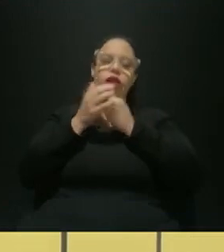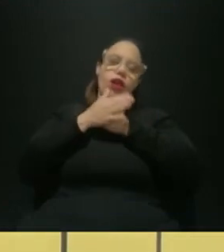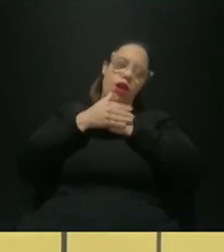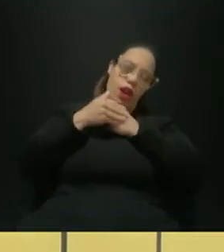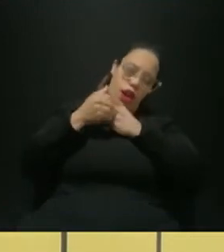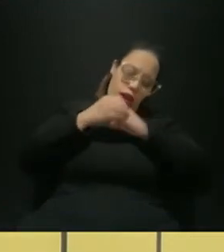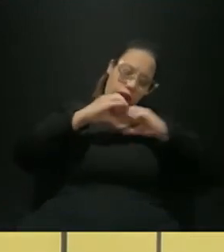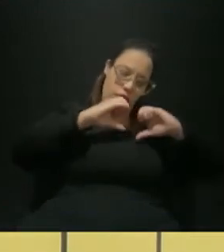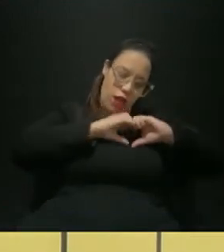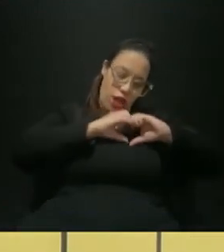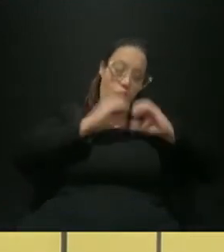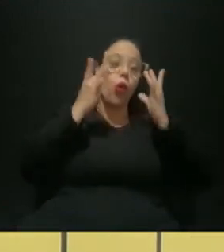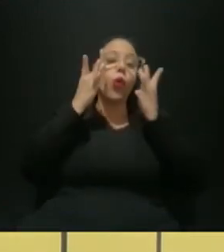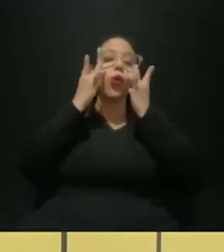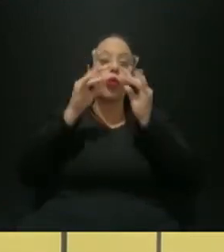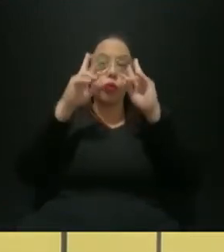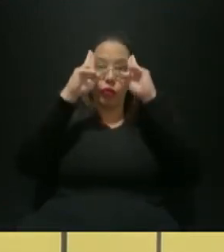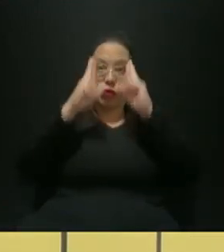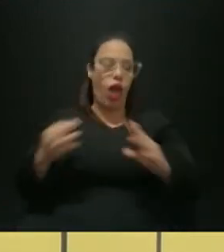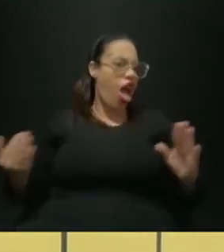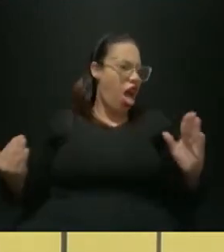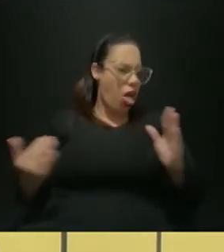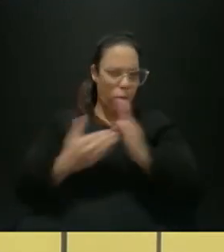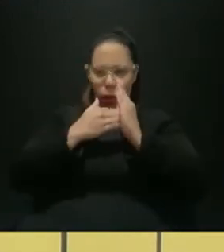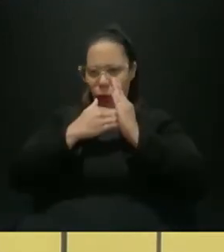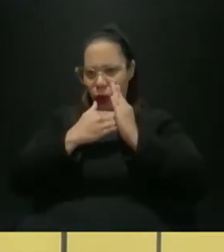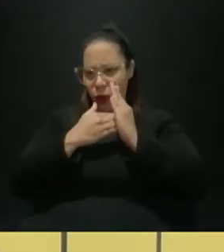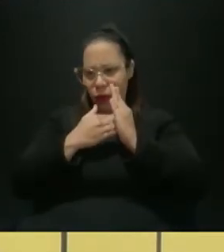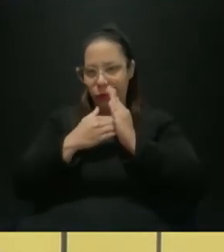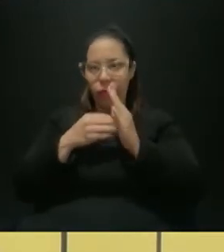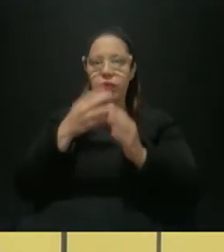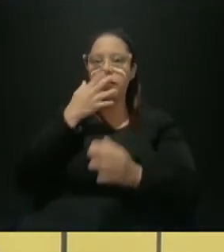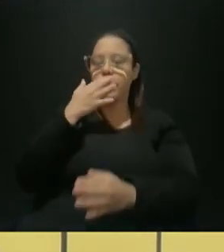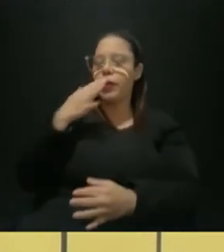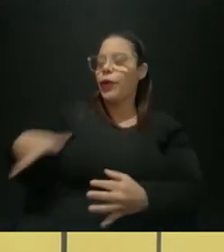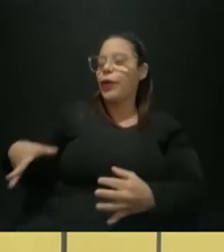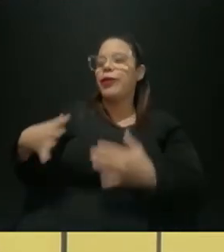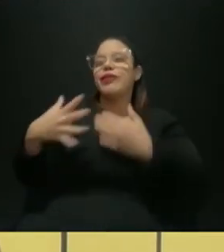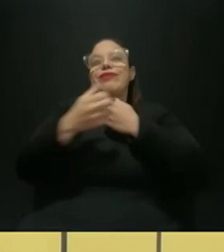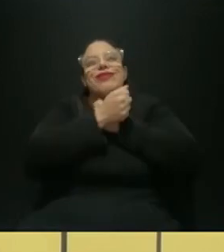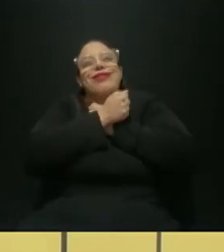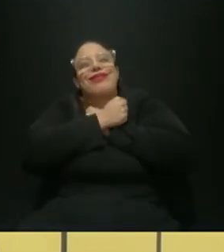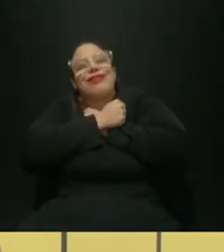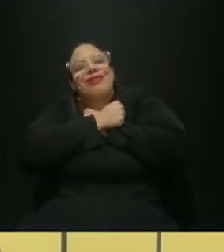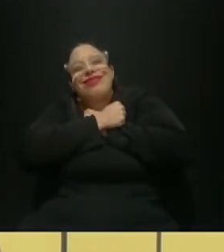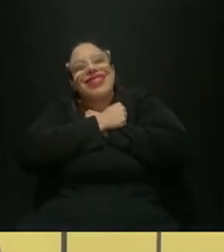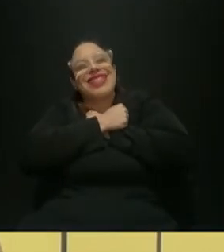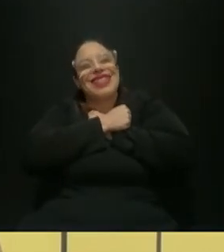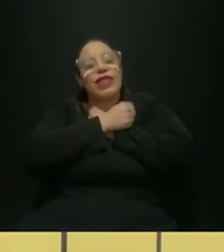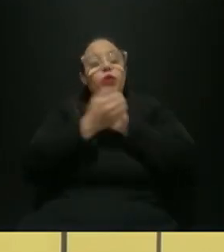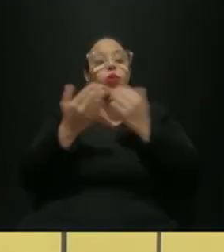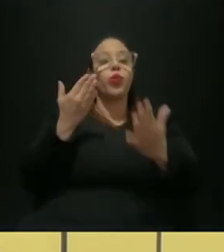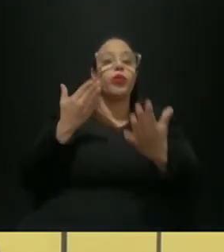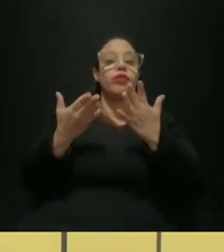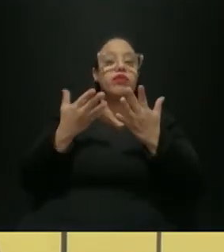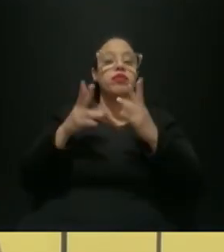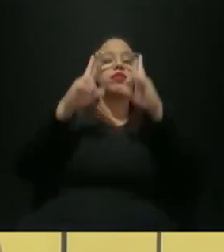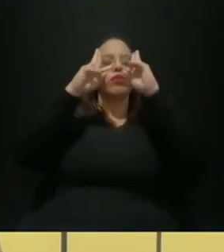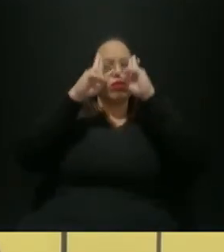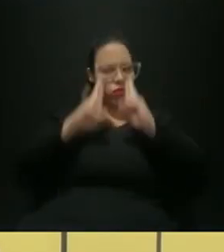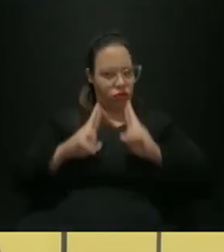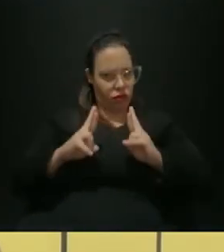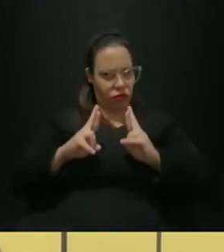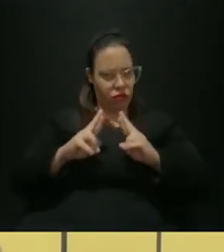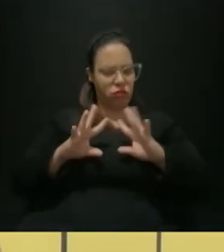é respeito, é presença. Então, uma criança bem amada, no sentido de ser querida, de ser respeitada, tem tudo para ter uma